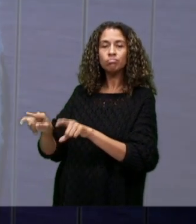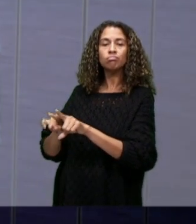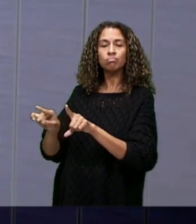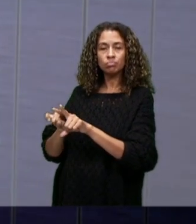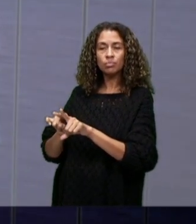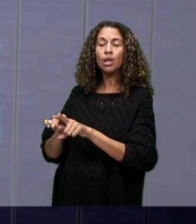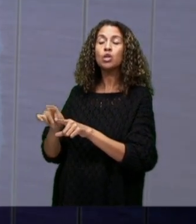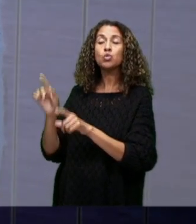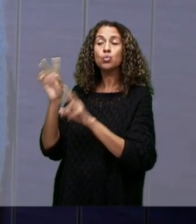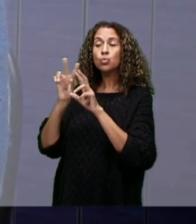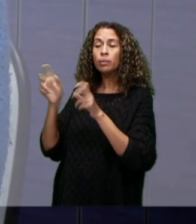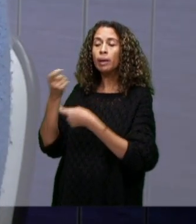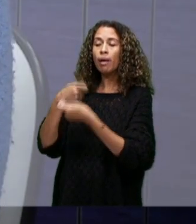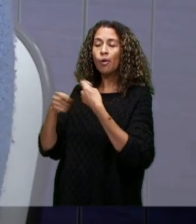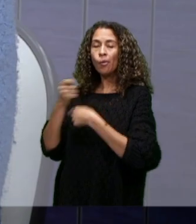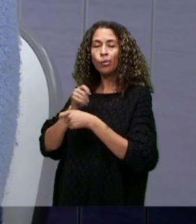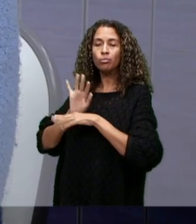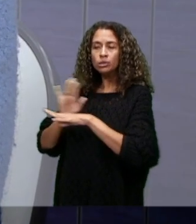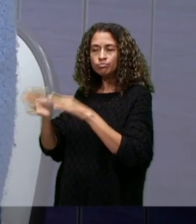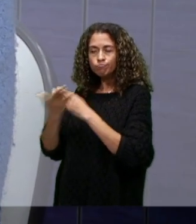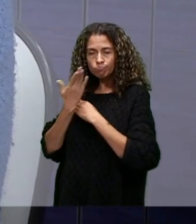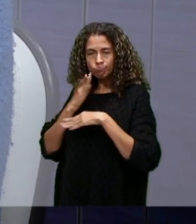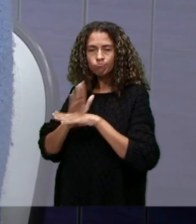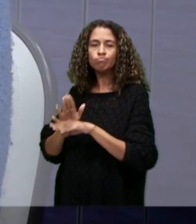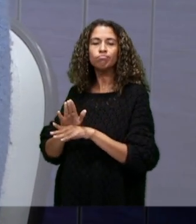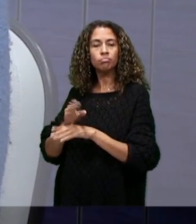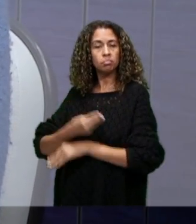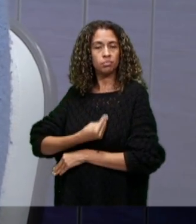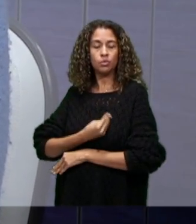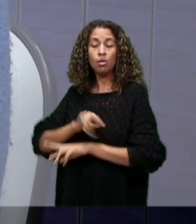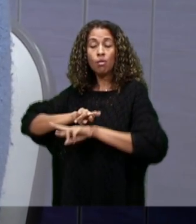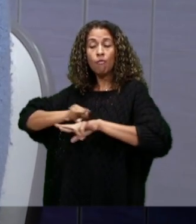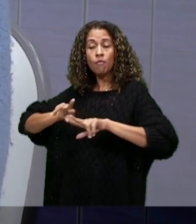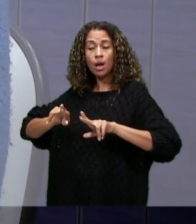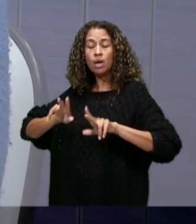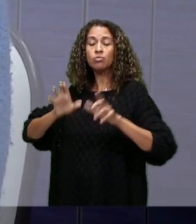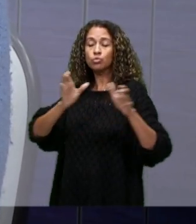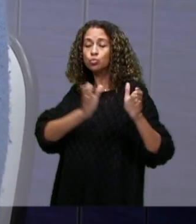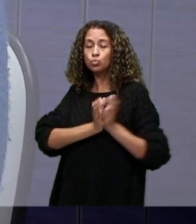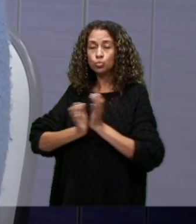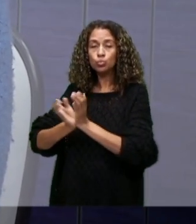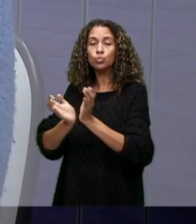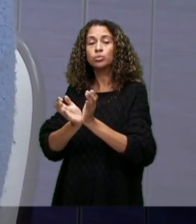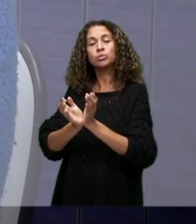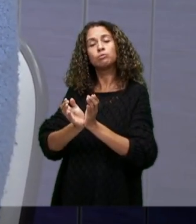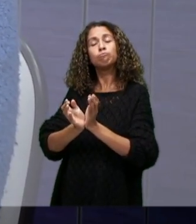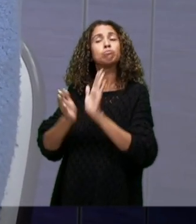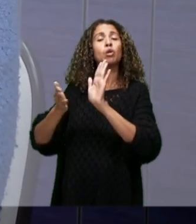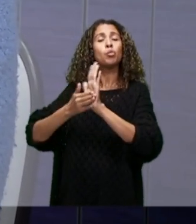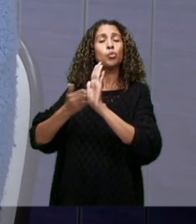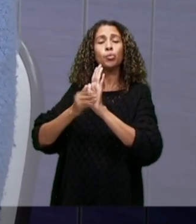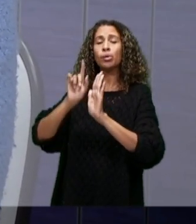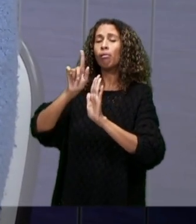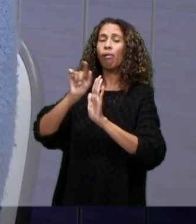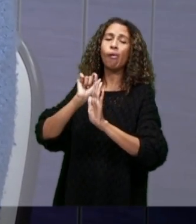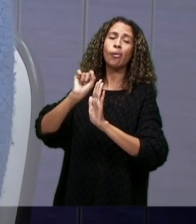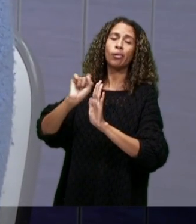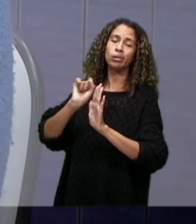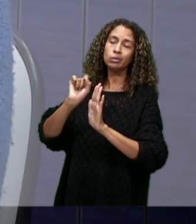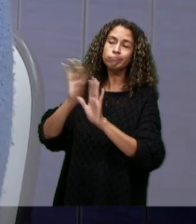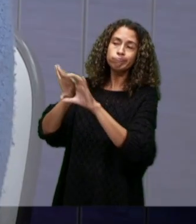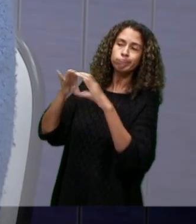Economia Solidária, também esteve presente. Então a gente reuniu diversos atores e a ideia era também para